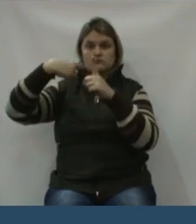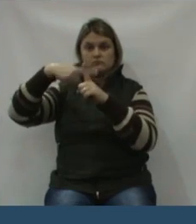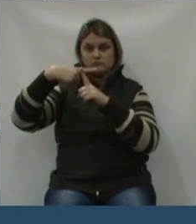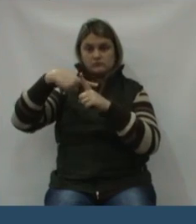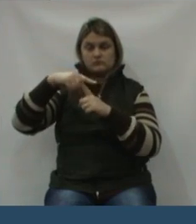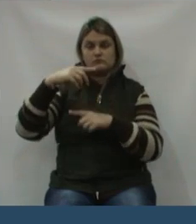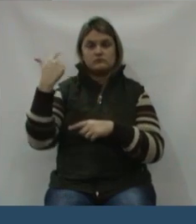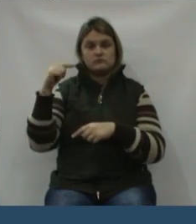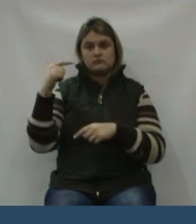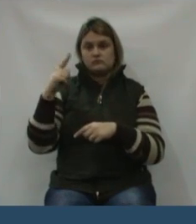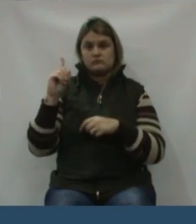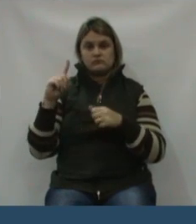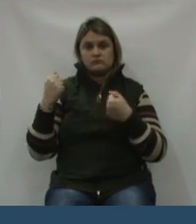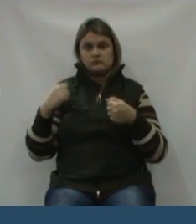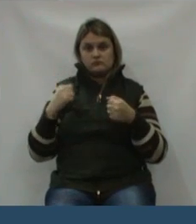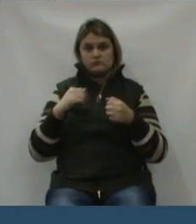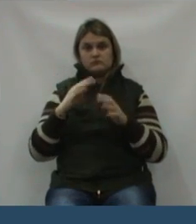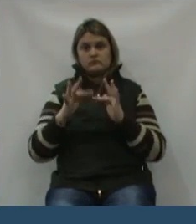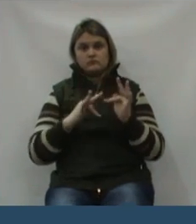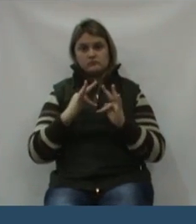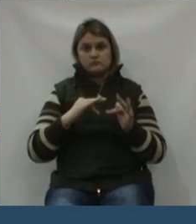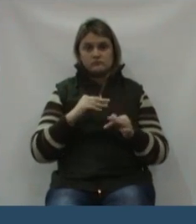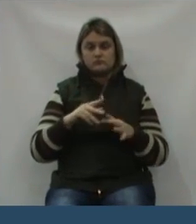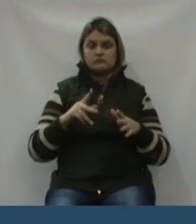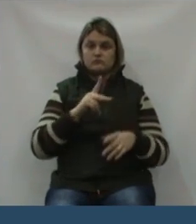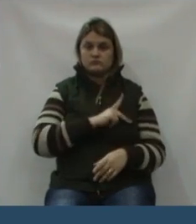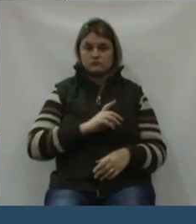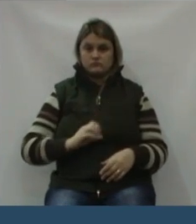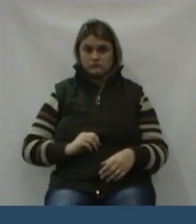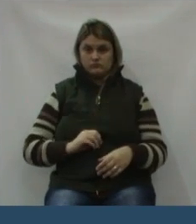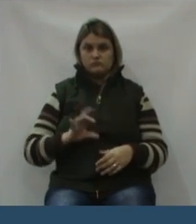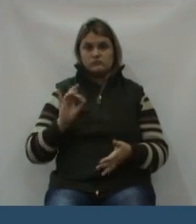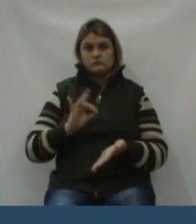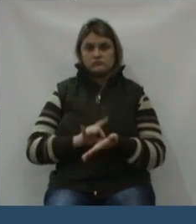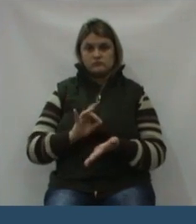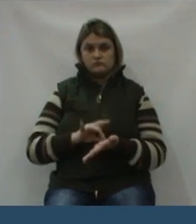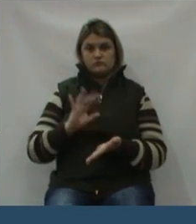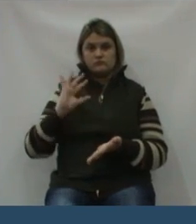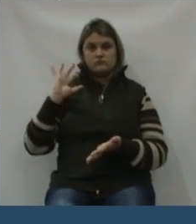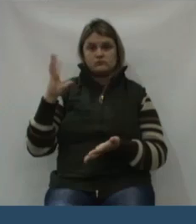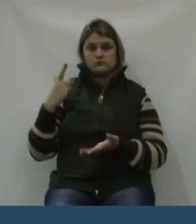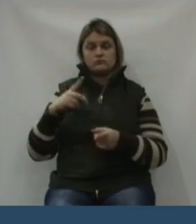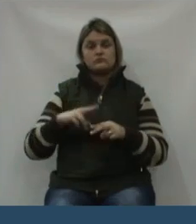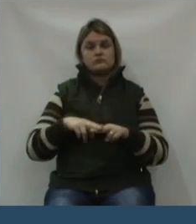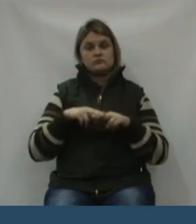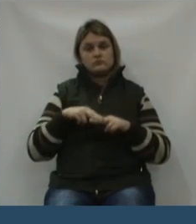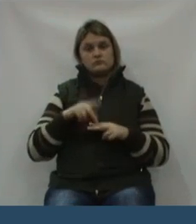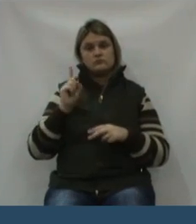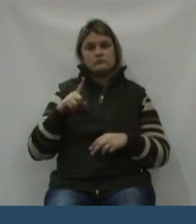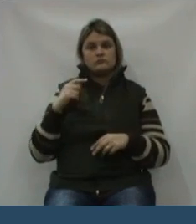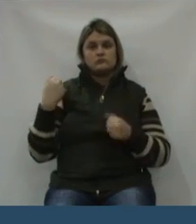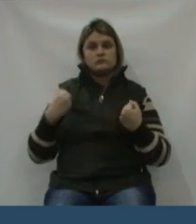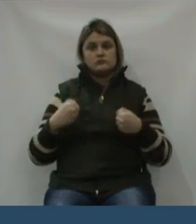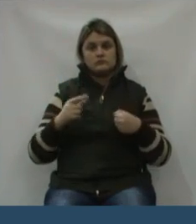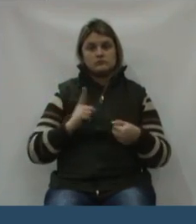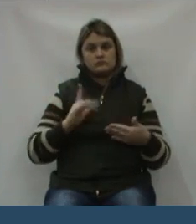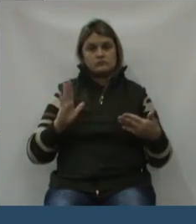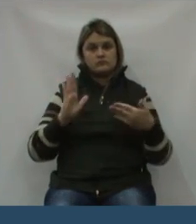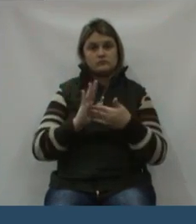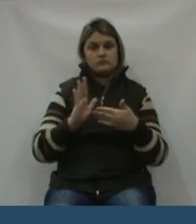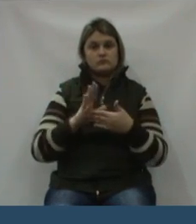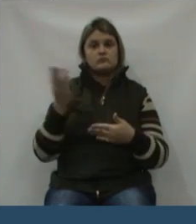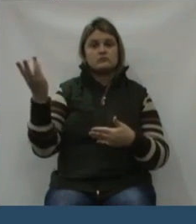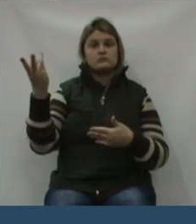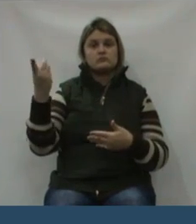nomeações que não eram necessários ser funcionários públicos municipais e ficaria a mesma situação. Por isso que é necessário